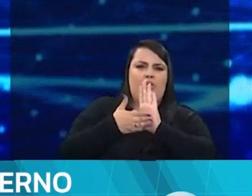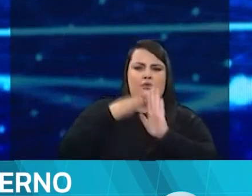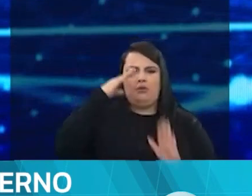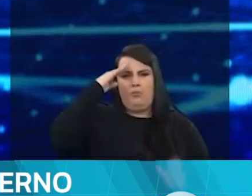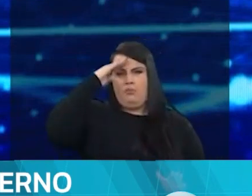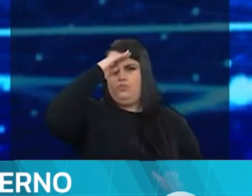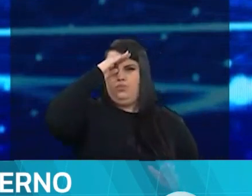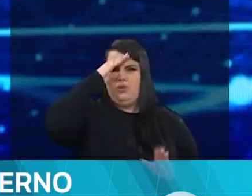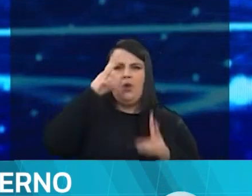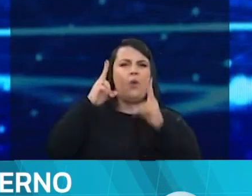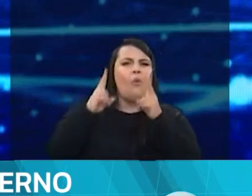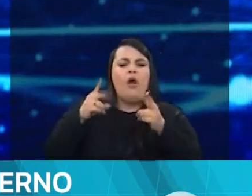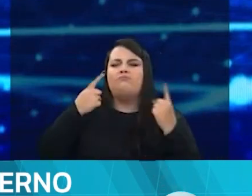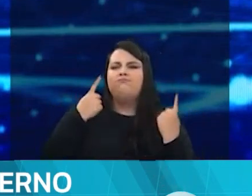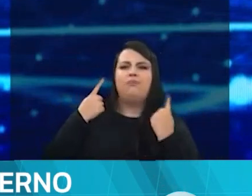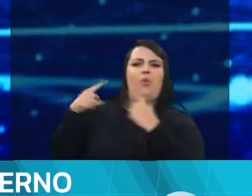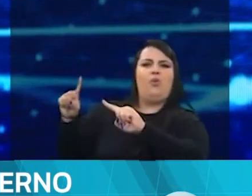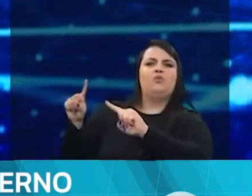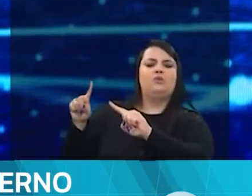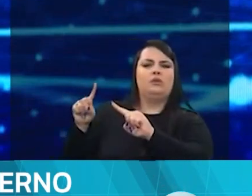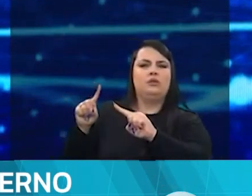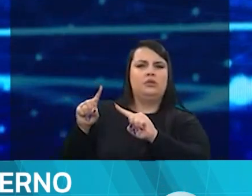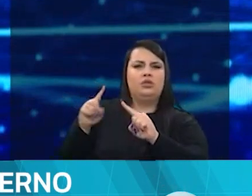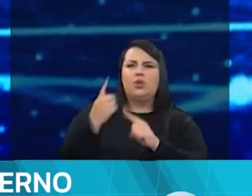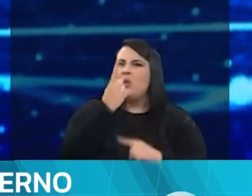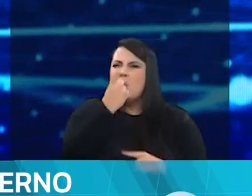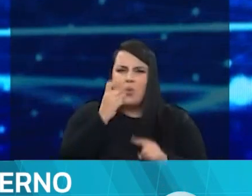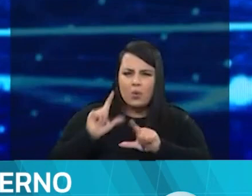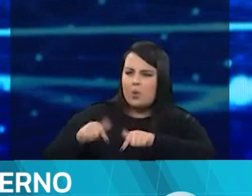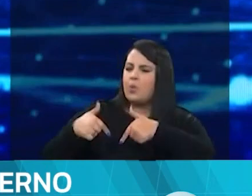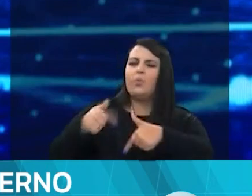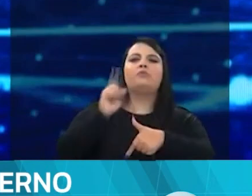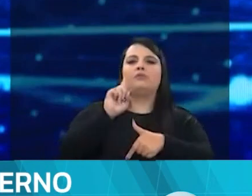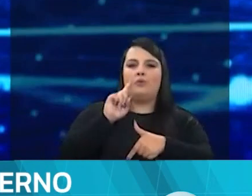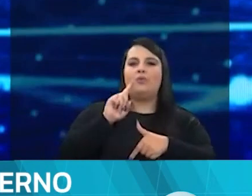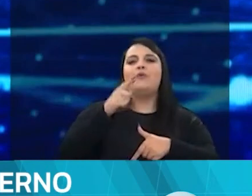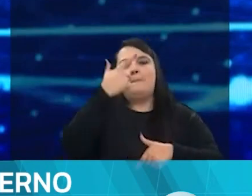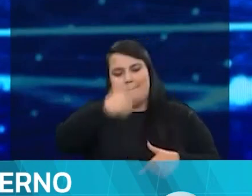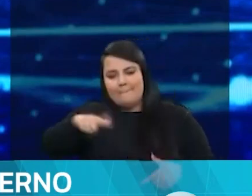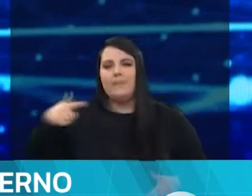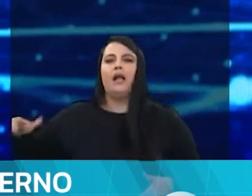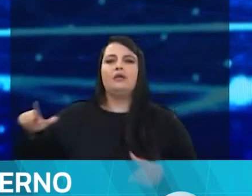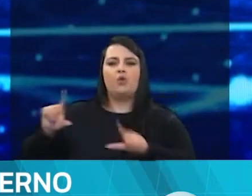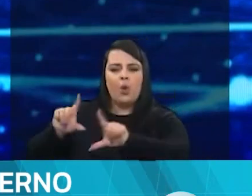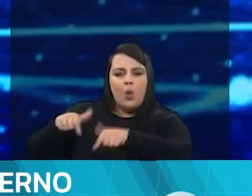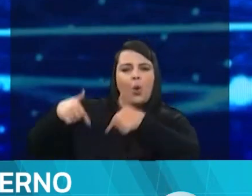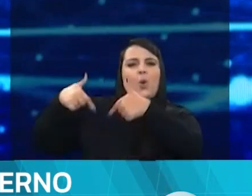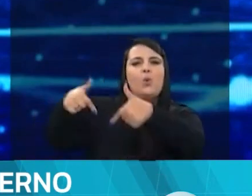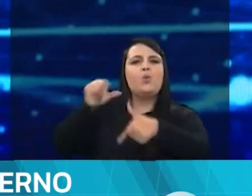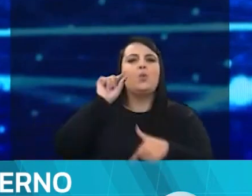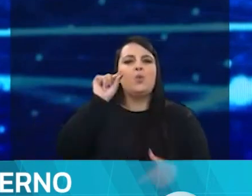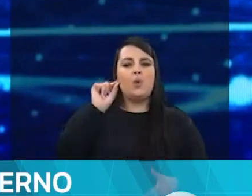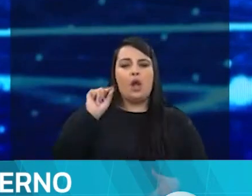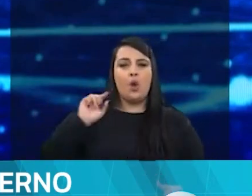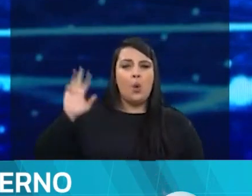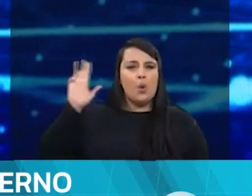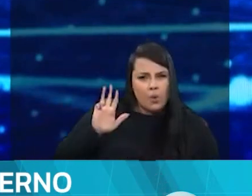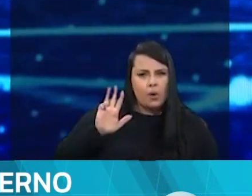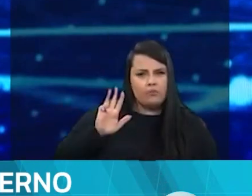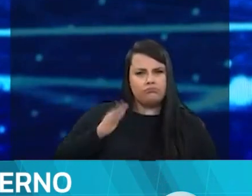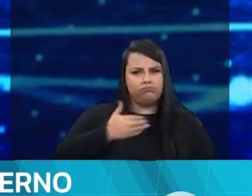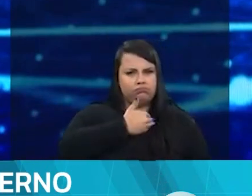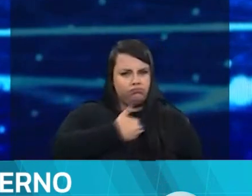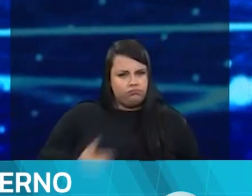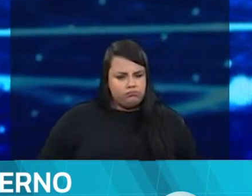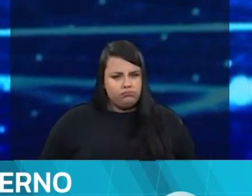derrubado. Mas vou lutar por mais. Vou lutar para que o presidente Lula, empossado presidente, enfrente